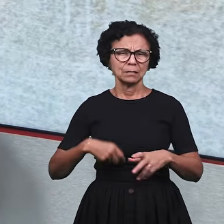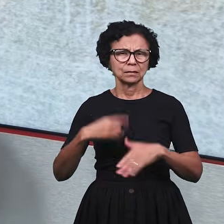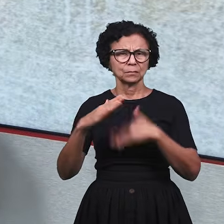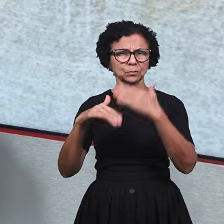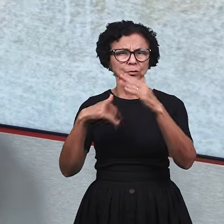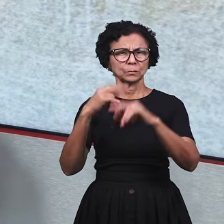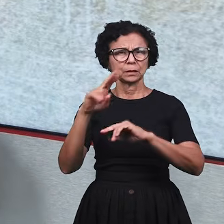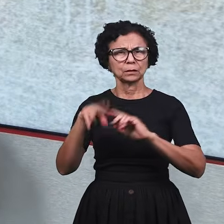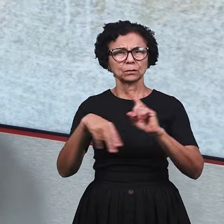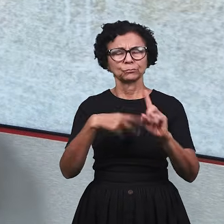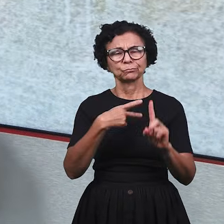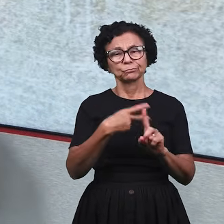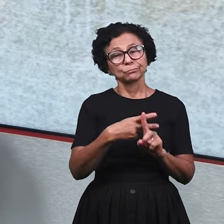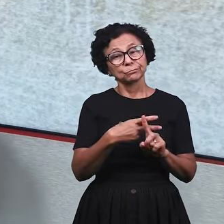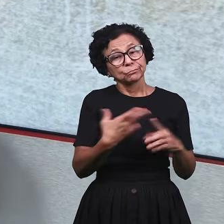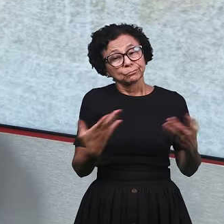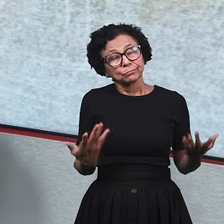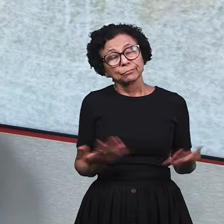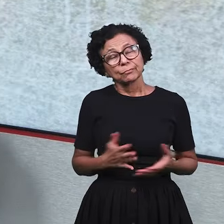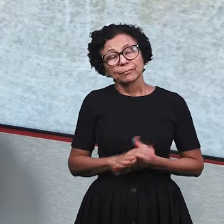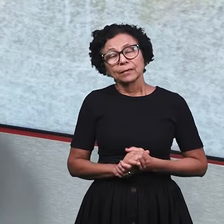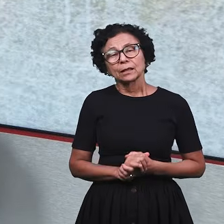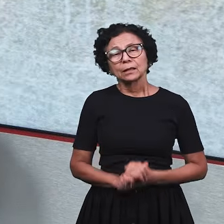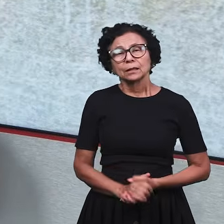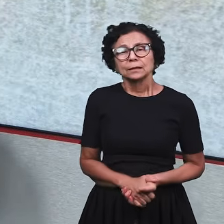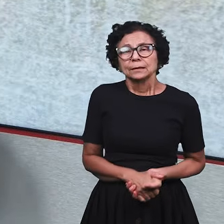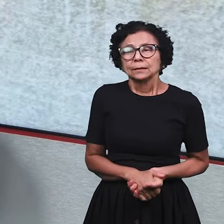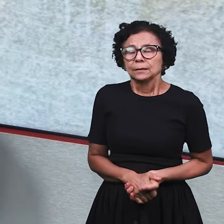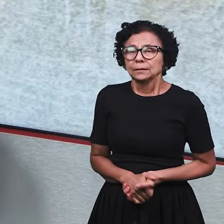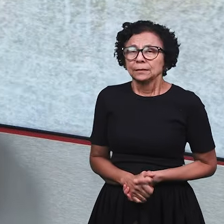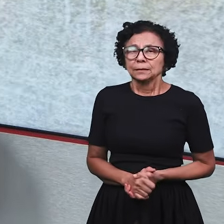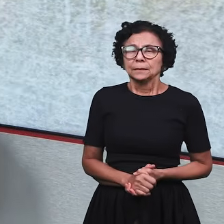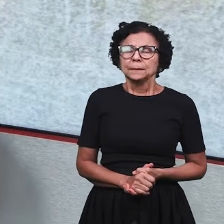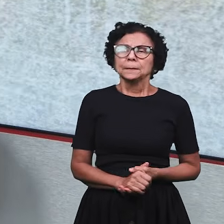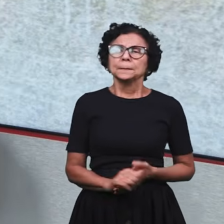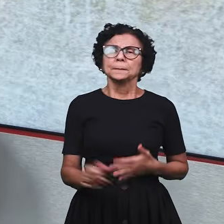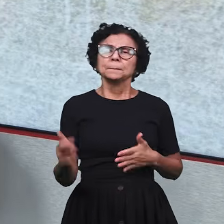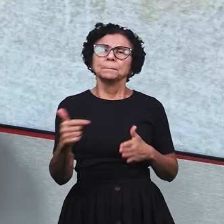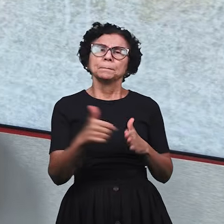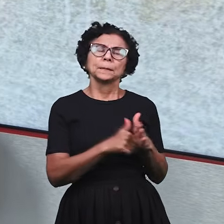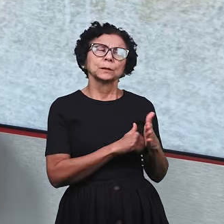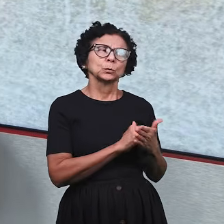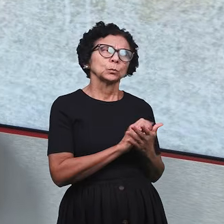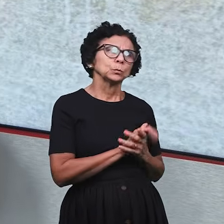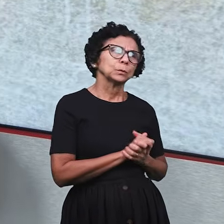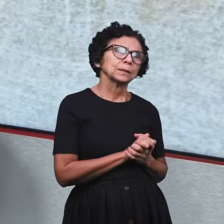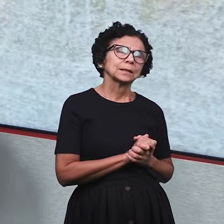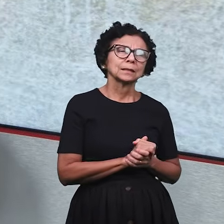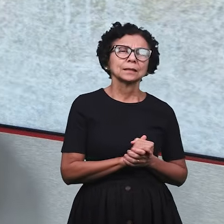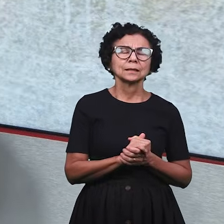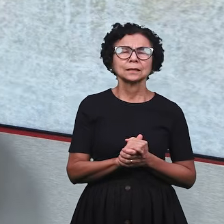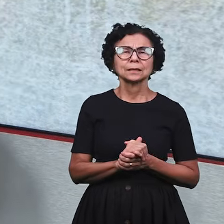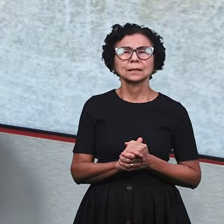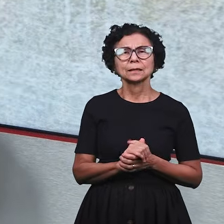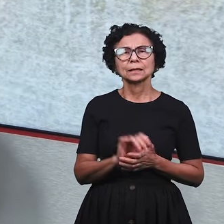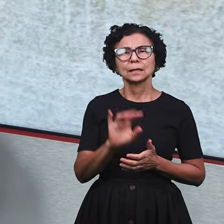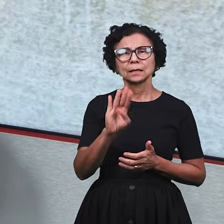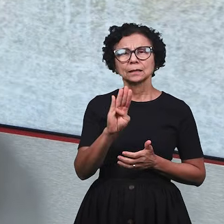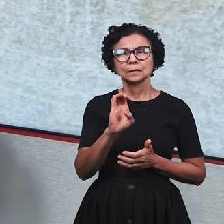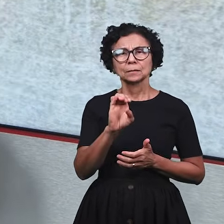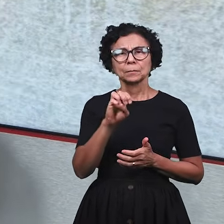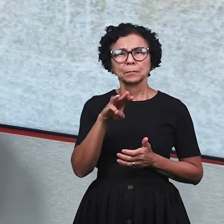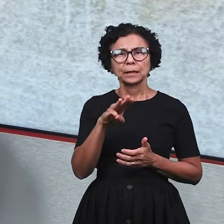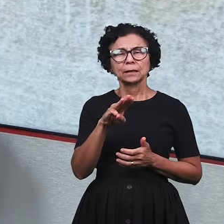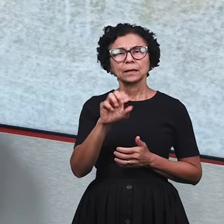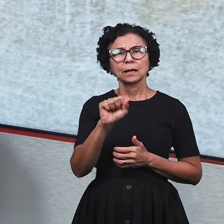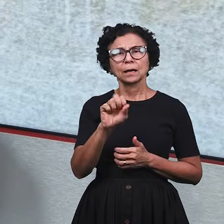aumentando. Então a pergunta permanece: onde está a bem-aventurança àqueles que se esforçam para